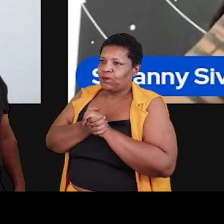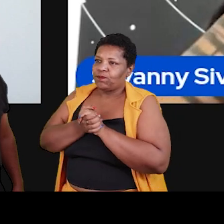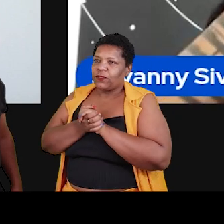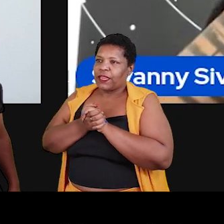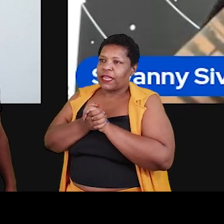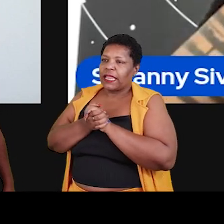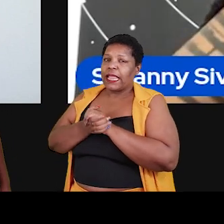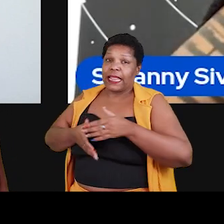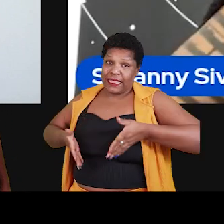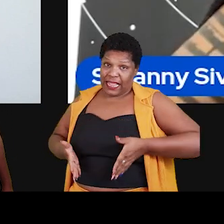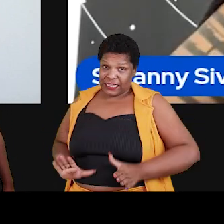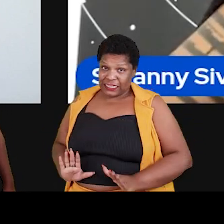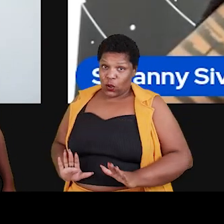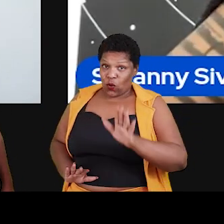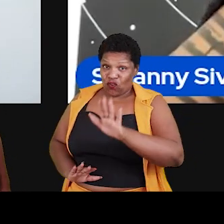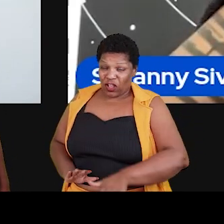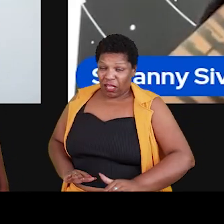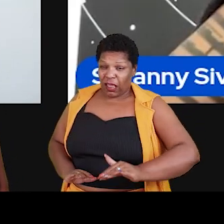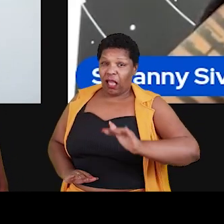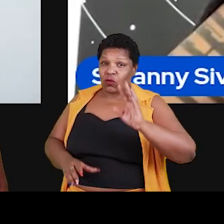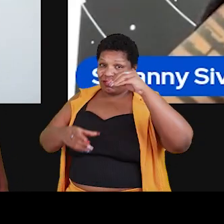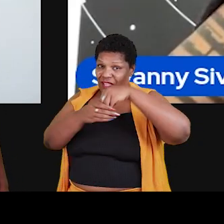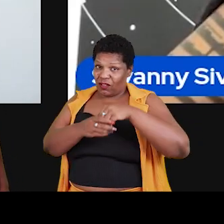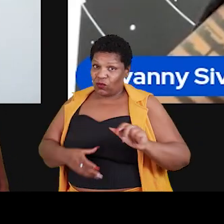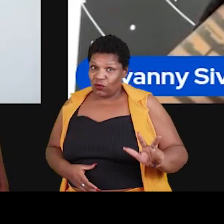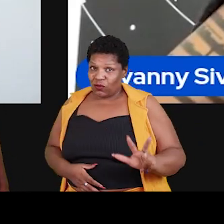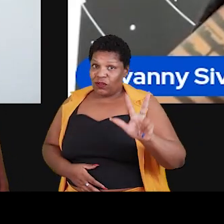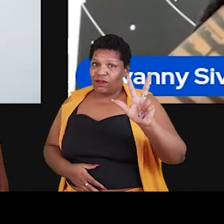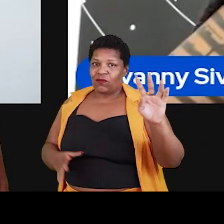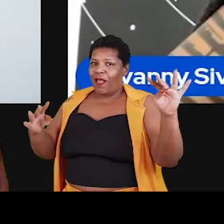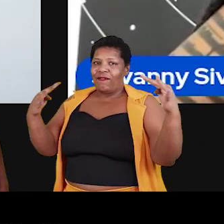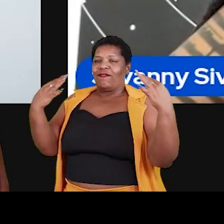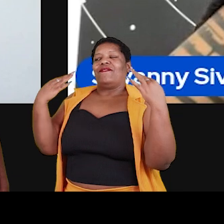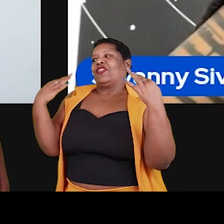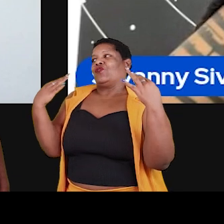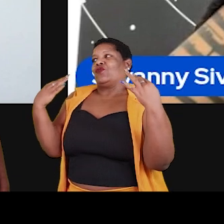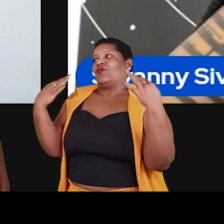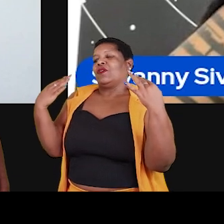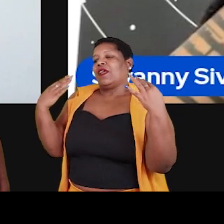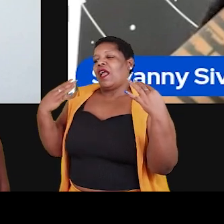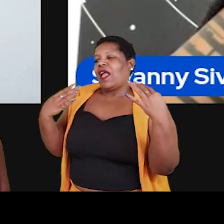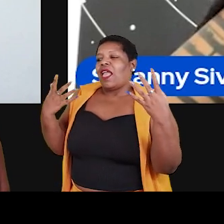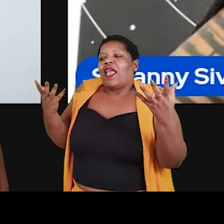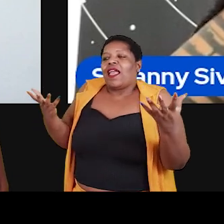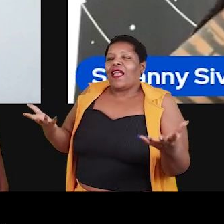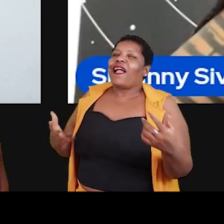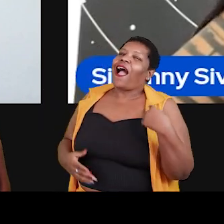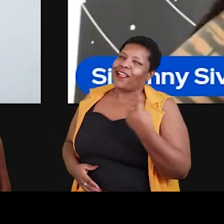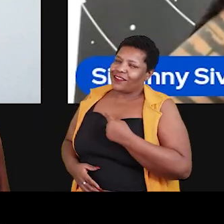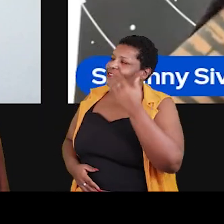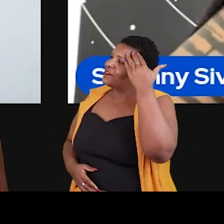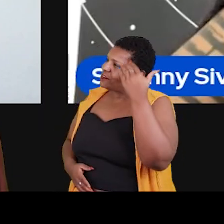quem é nascido e criado dentro de uma comunidade não é visto. Ele já se con- se ele a gente já